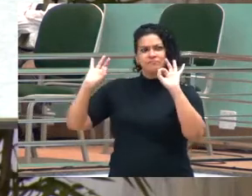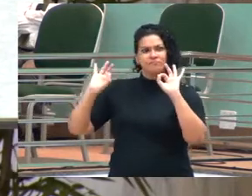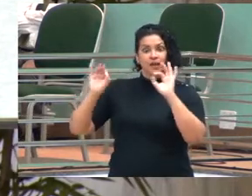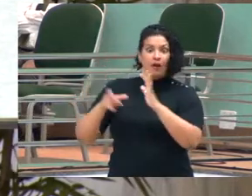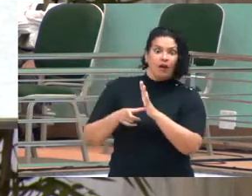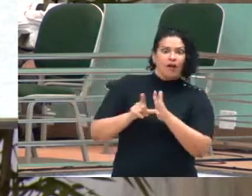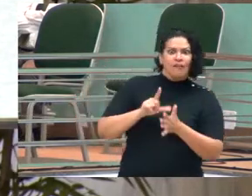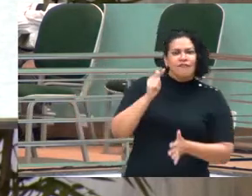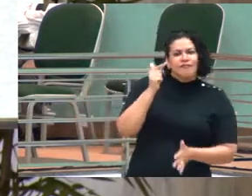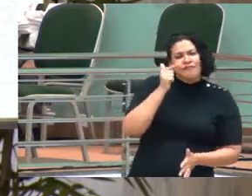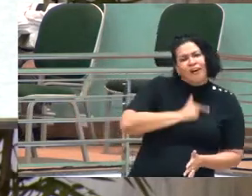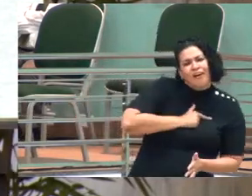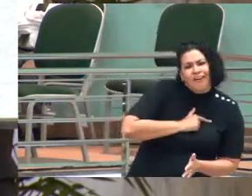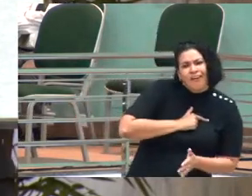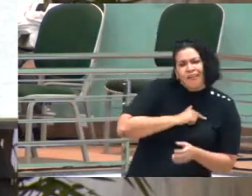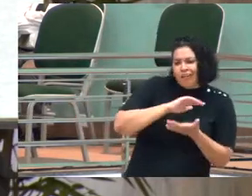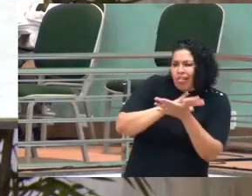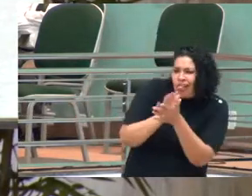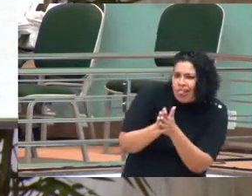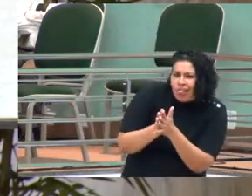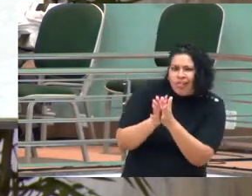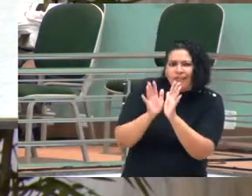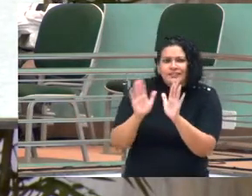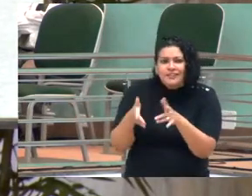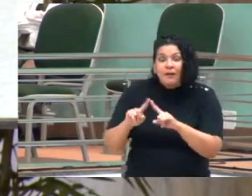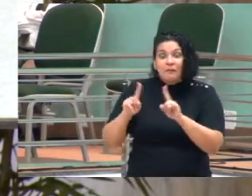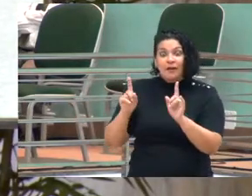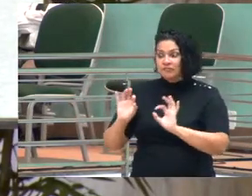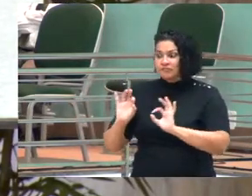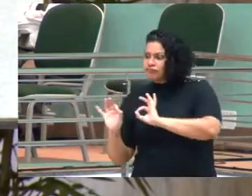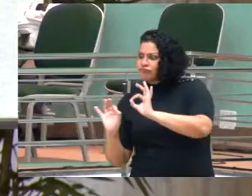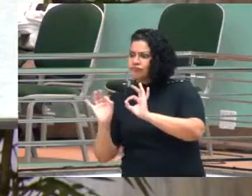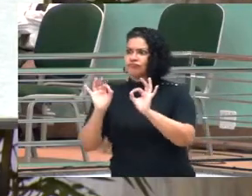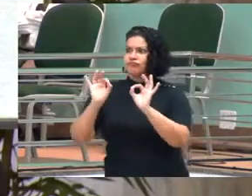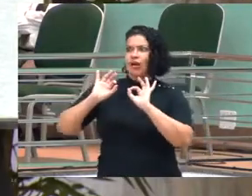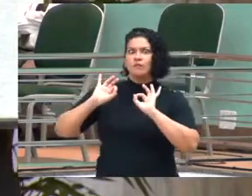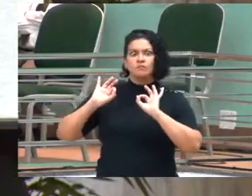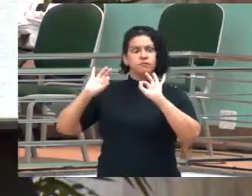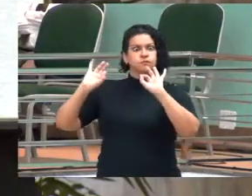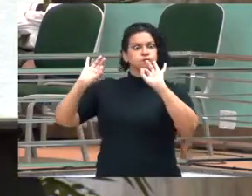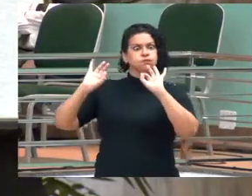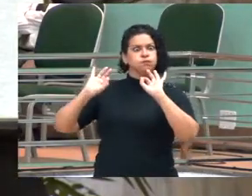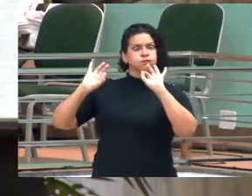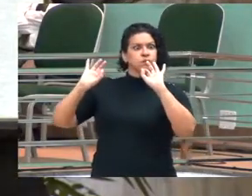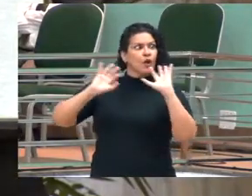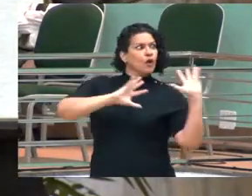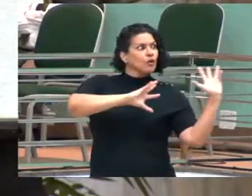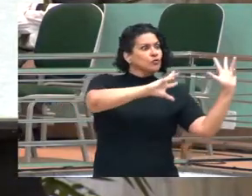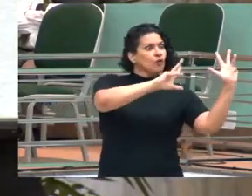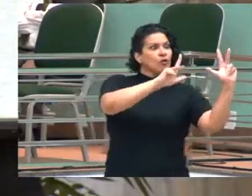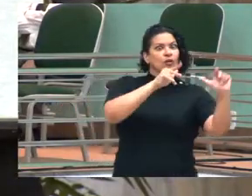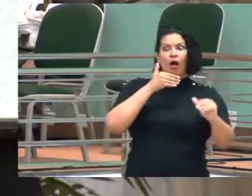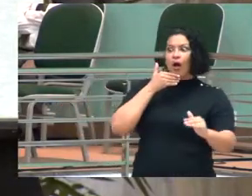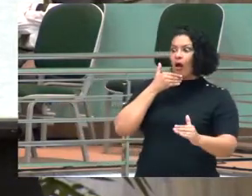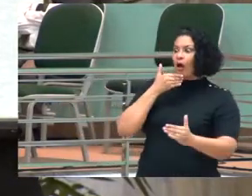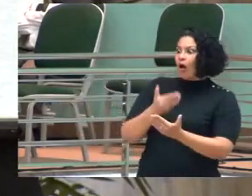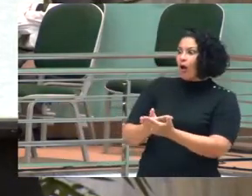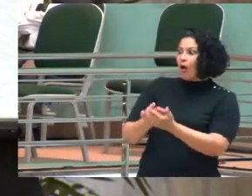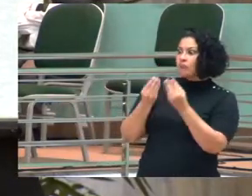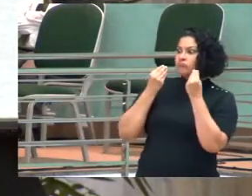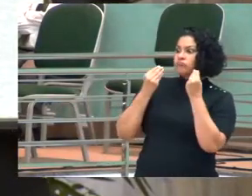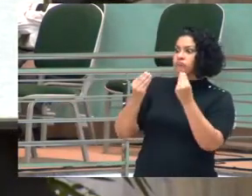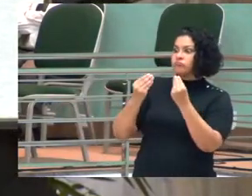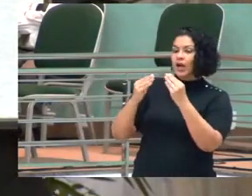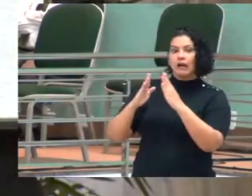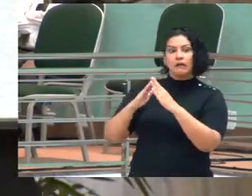feio, num lugar bonito, esplêndido. Alguns diziam que era uma maravilha ver o templo na época de Herodes o Grande.